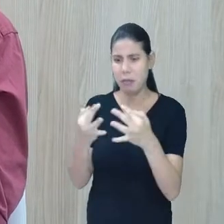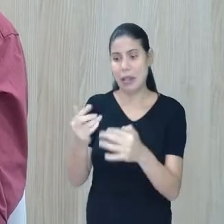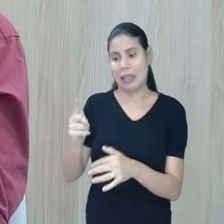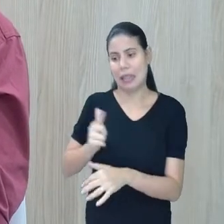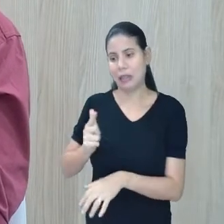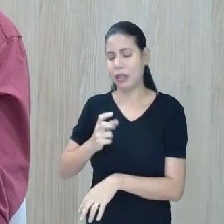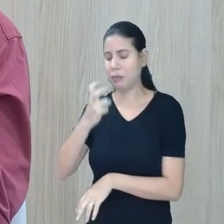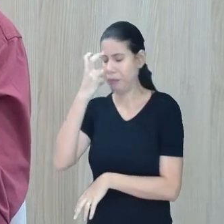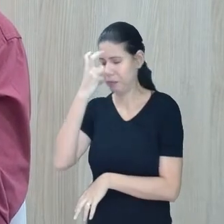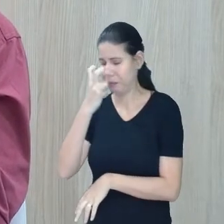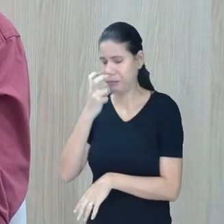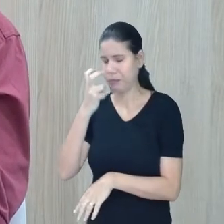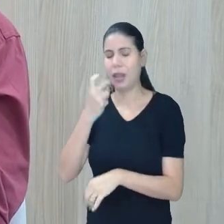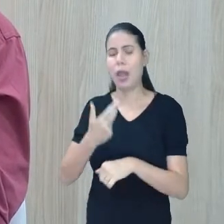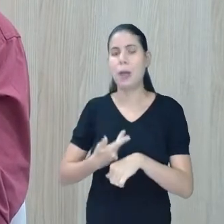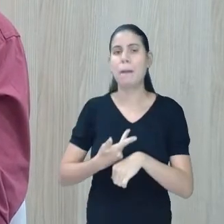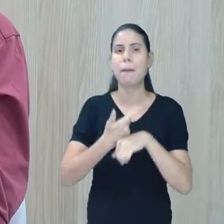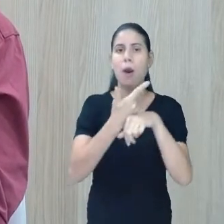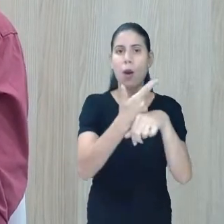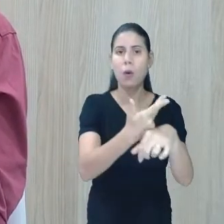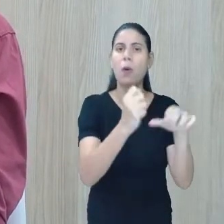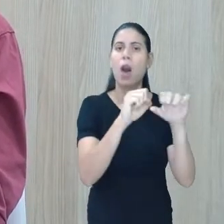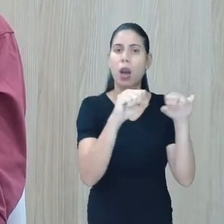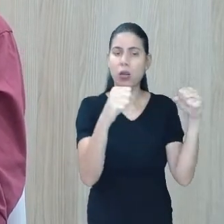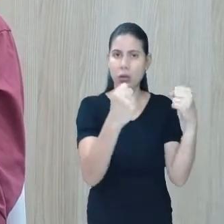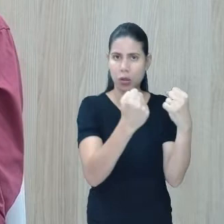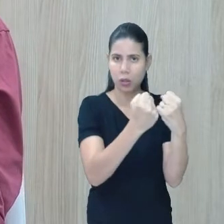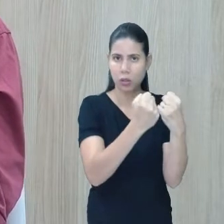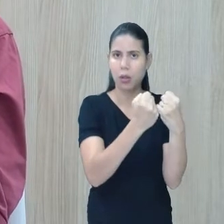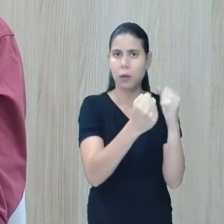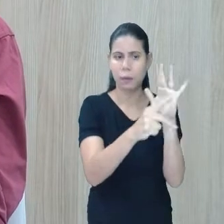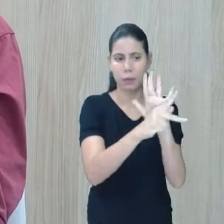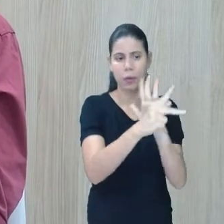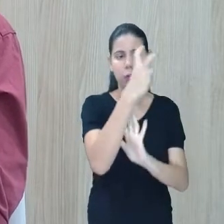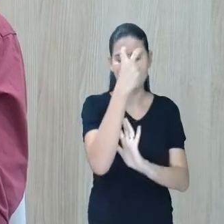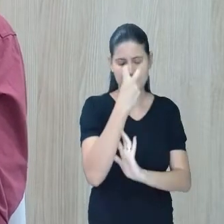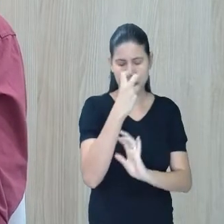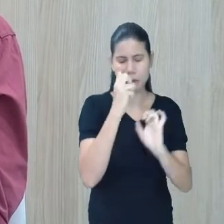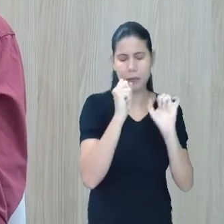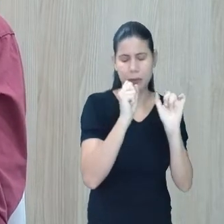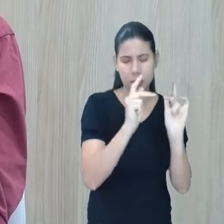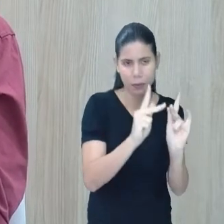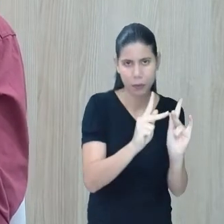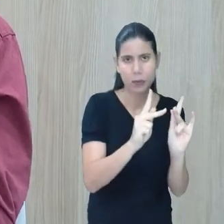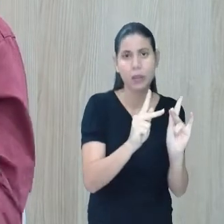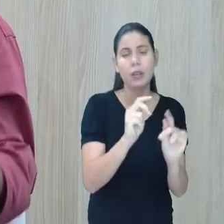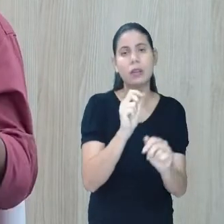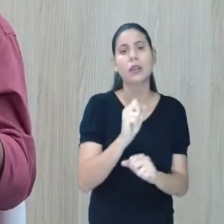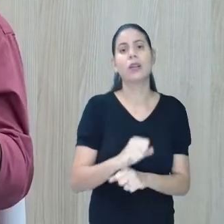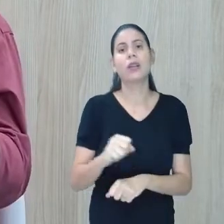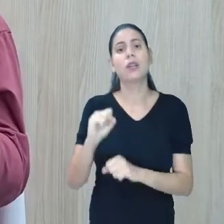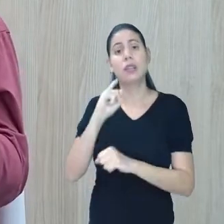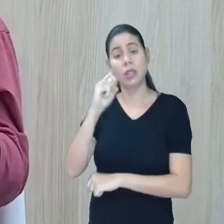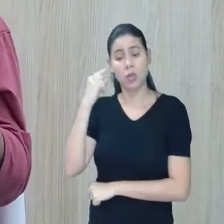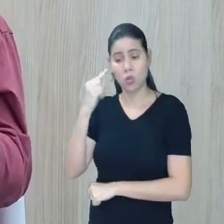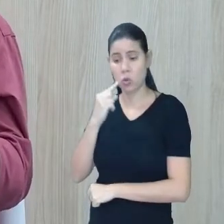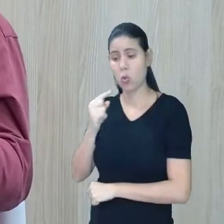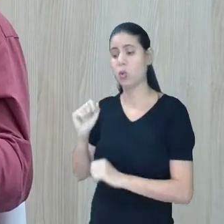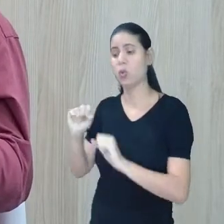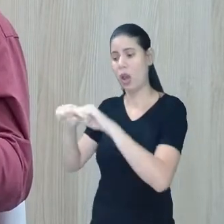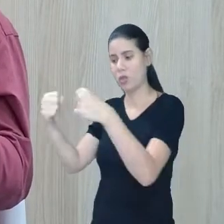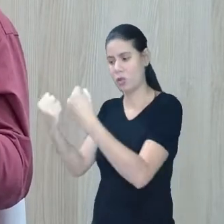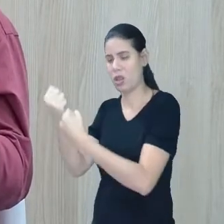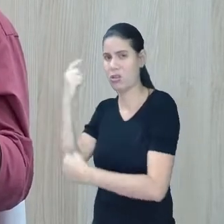eles procuram uma associação para a criança com deficiência visual. Se é surdo, associação para surdo. Sim. Nós estamos criando um